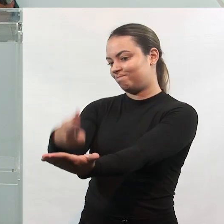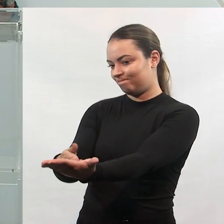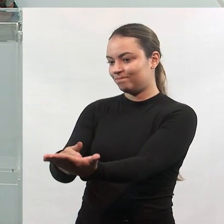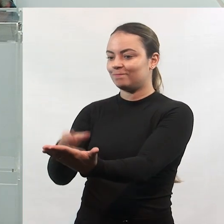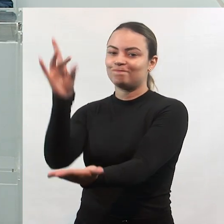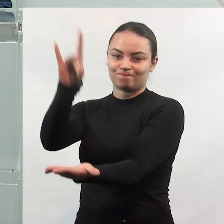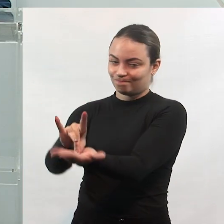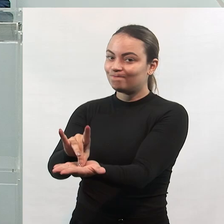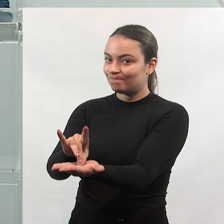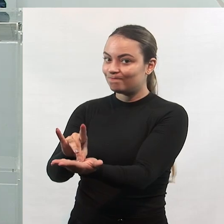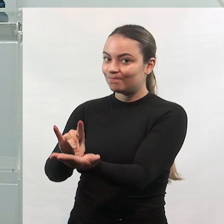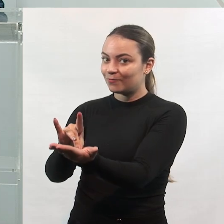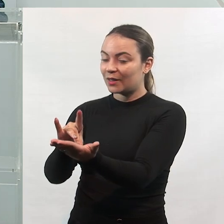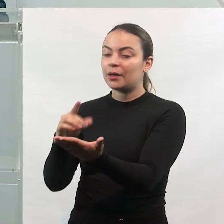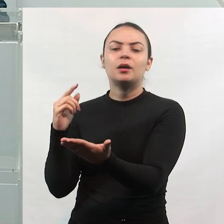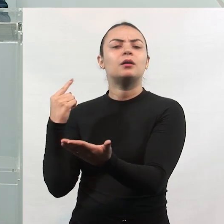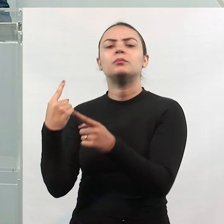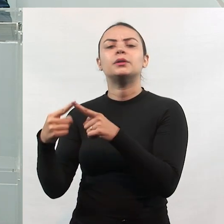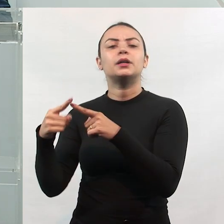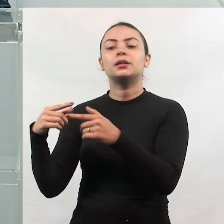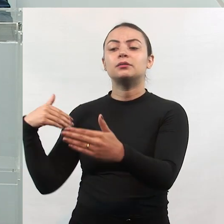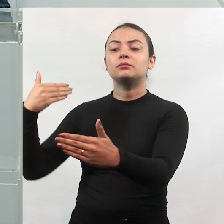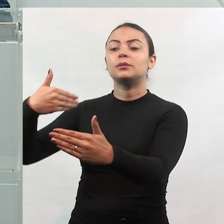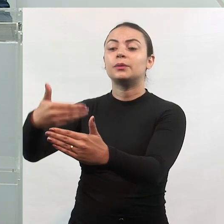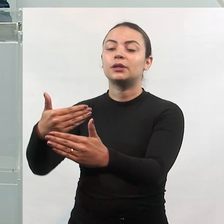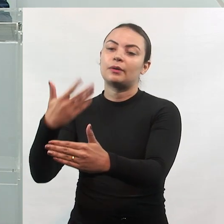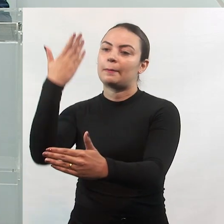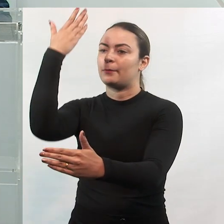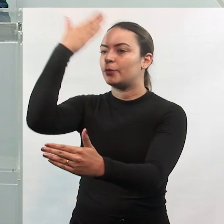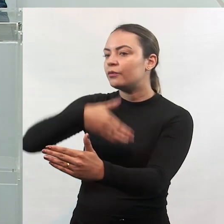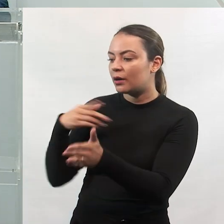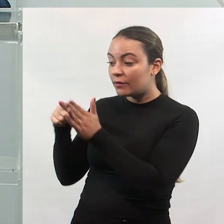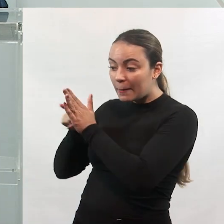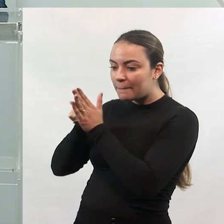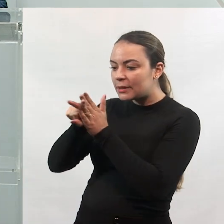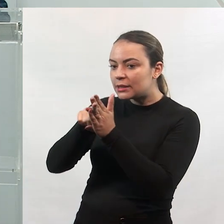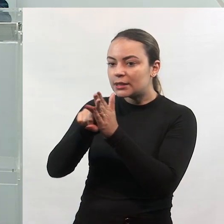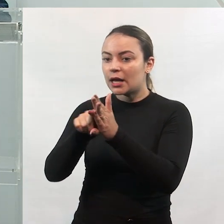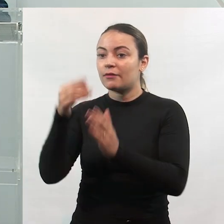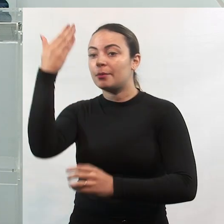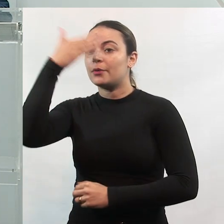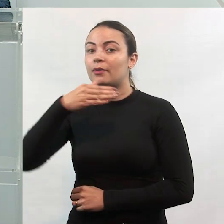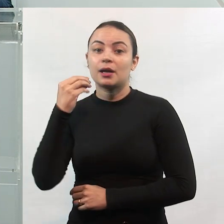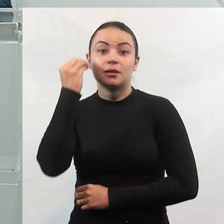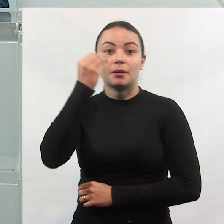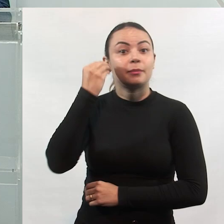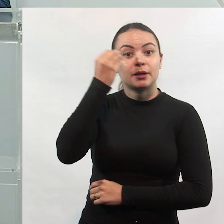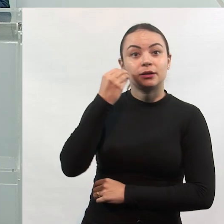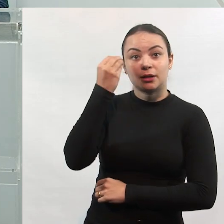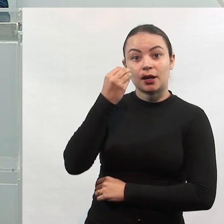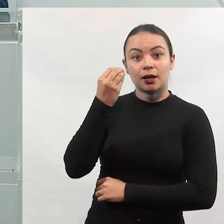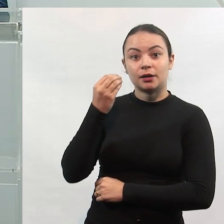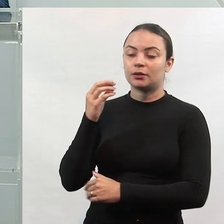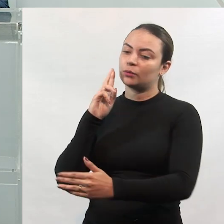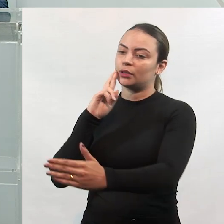o exemplo, né, da formação de professores, eu posso ter como hipótese o que eu, inclusive, acabei de falar. A hipótese 1